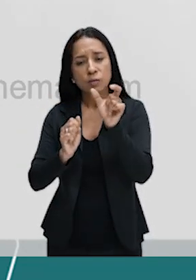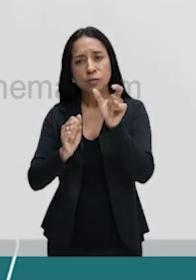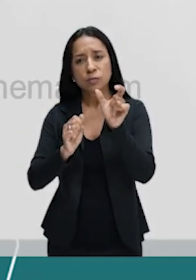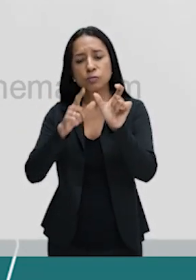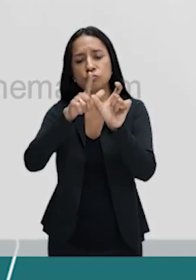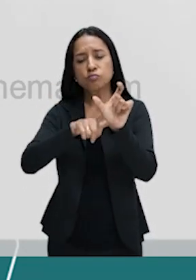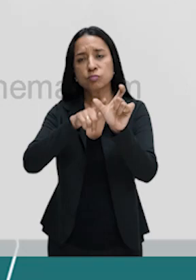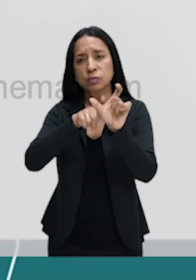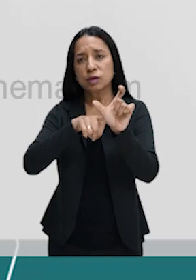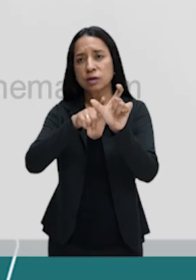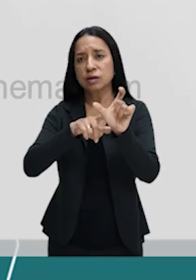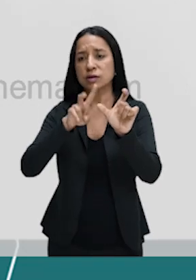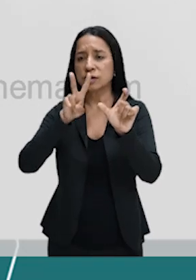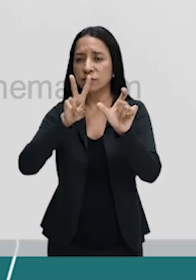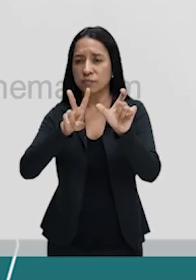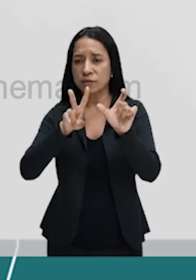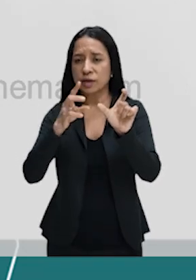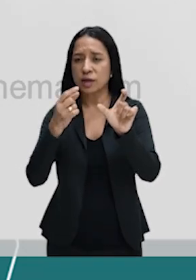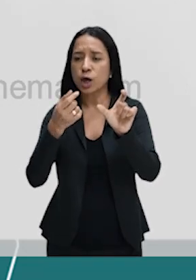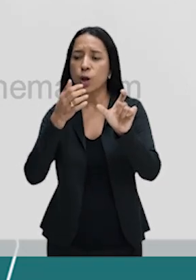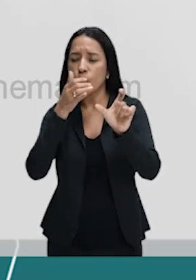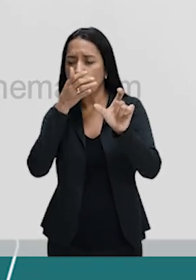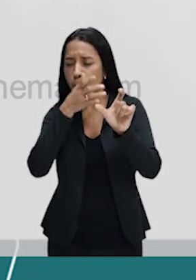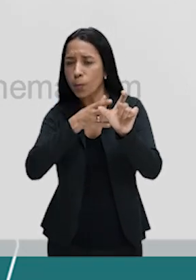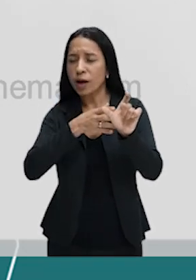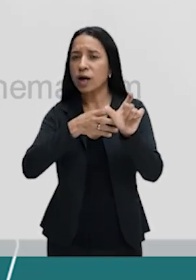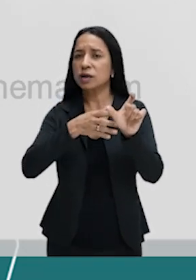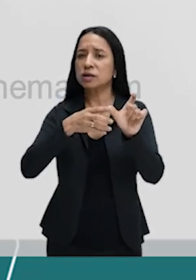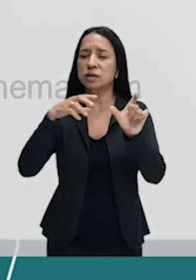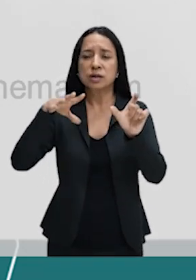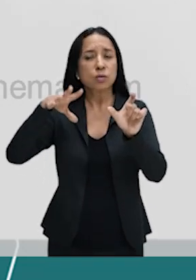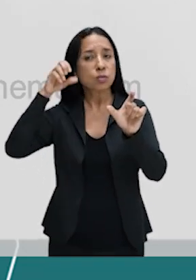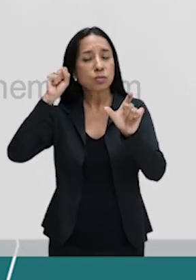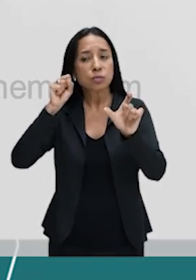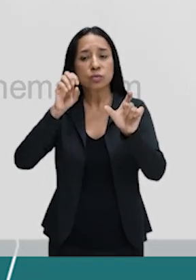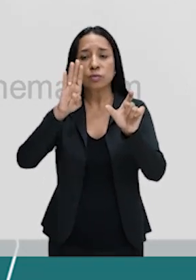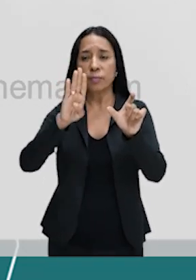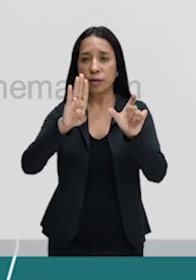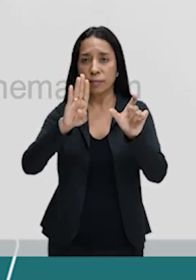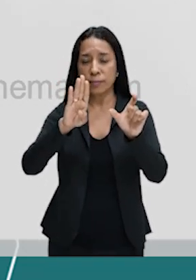dessa forma mesmo, lábio dental, quase com o som de B, tá? Oi.